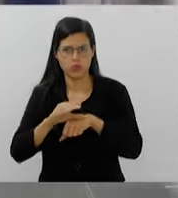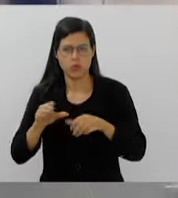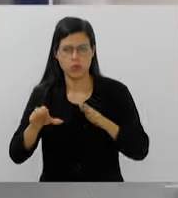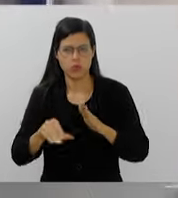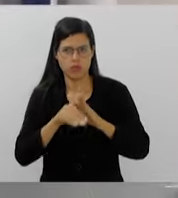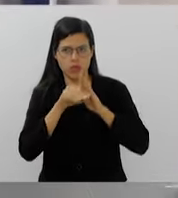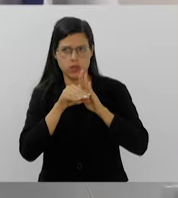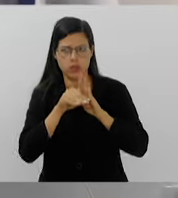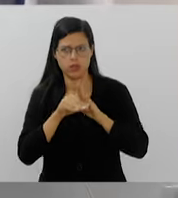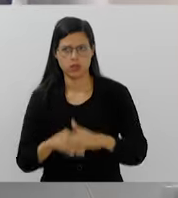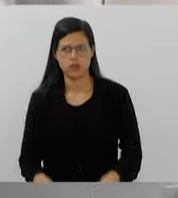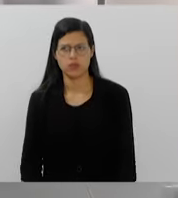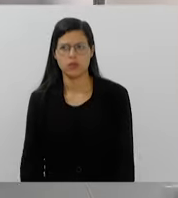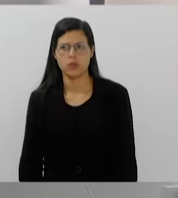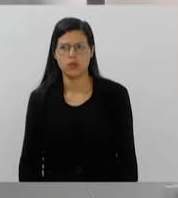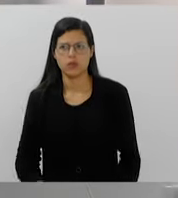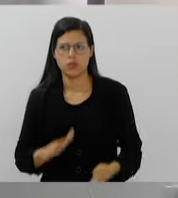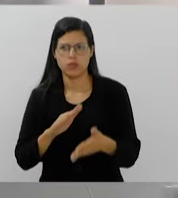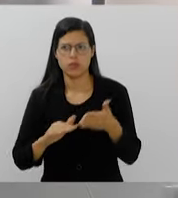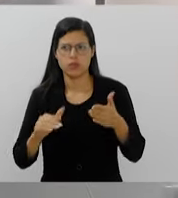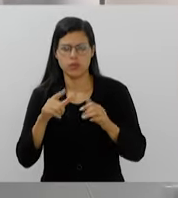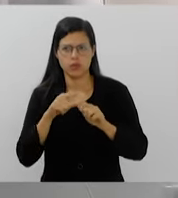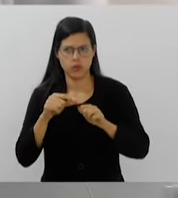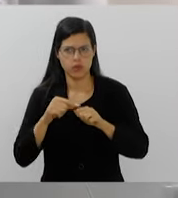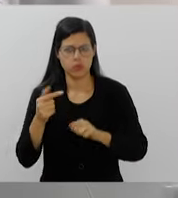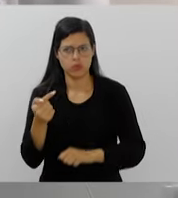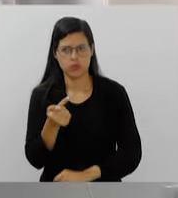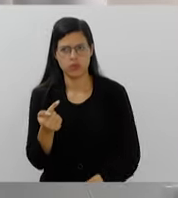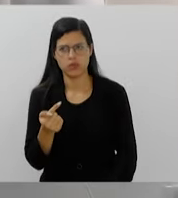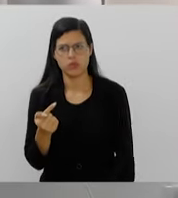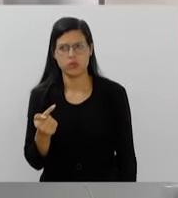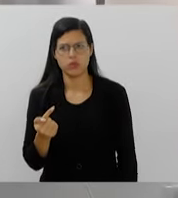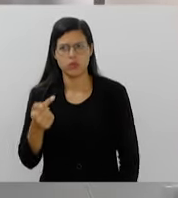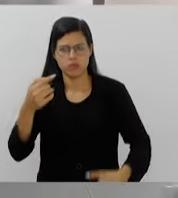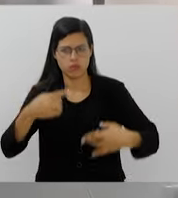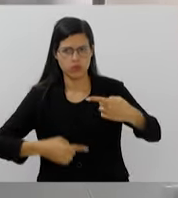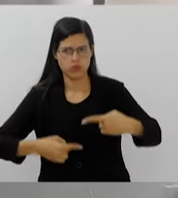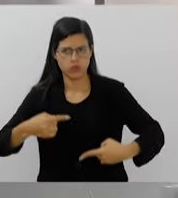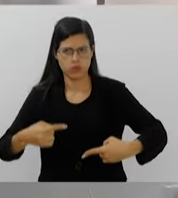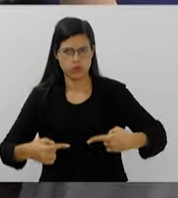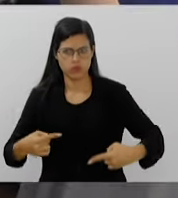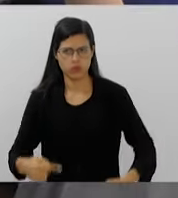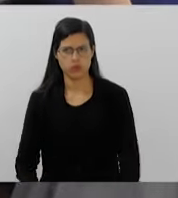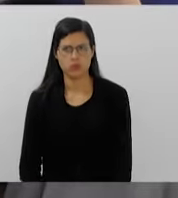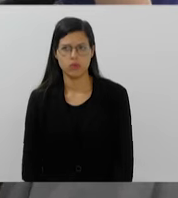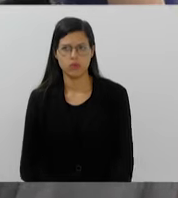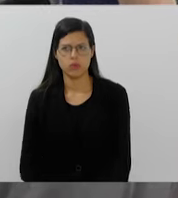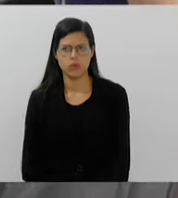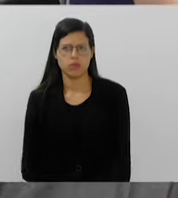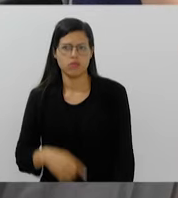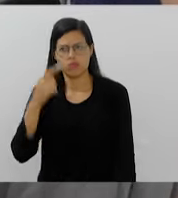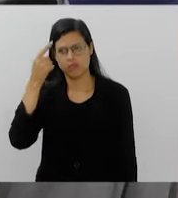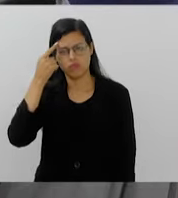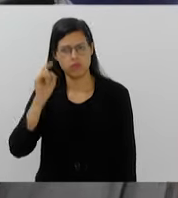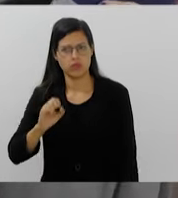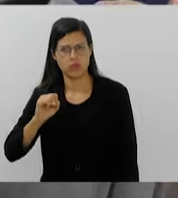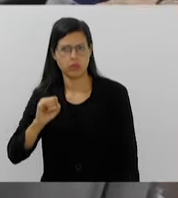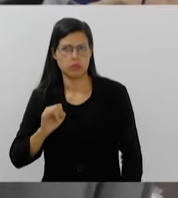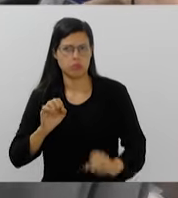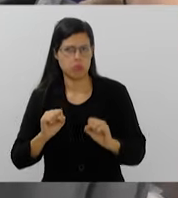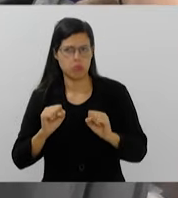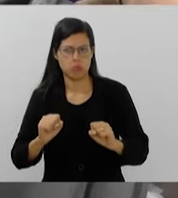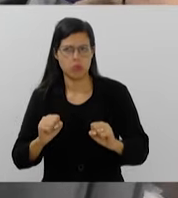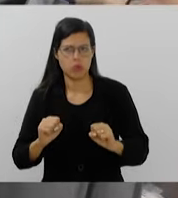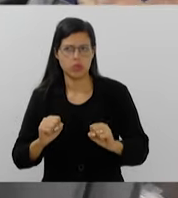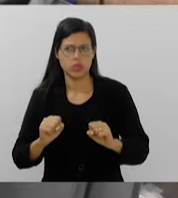emenda, suprimindo o artigo 7º. Em discussão. Não sei se a gente pode legislar sobre... o